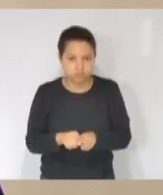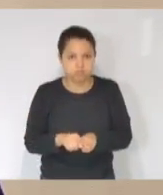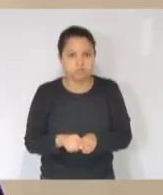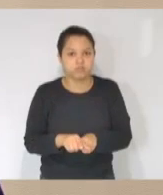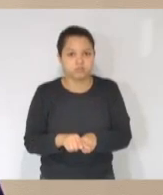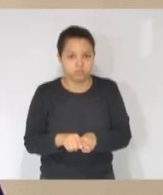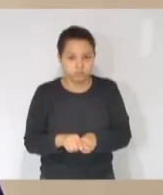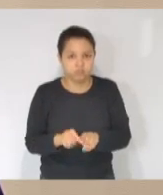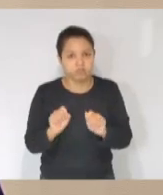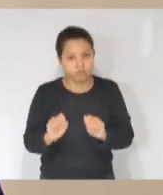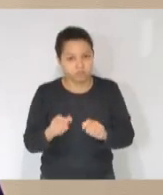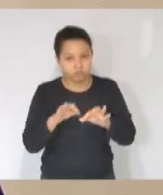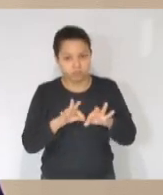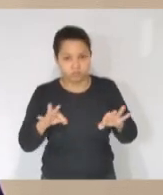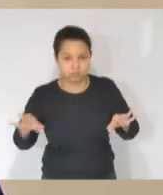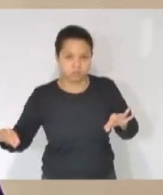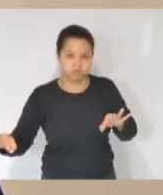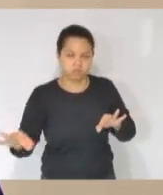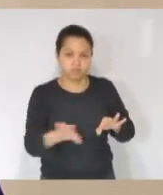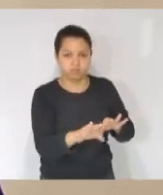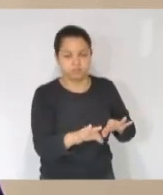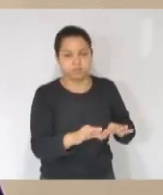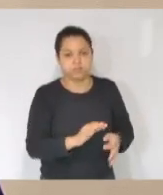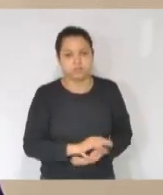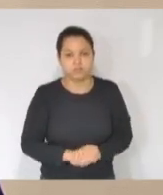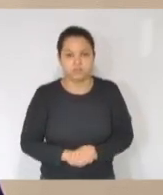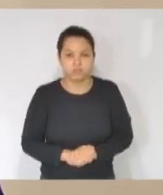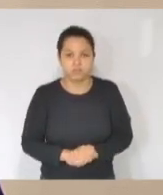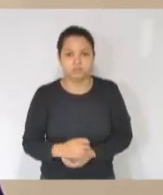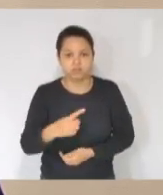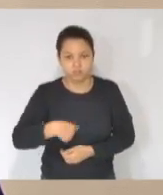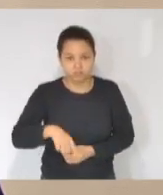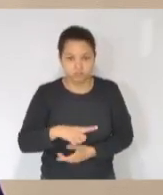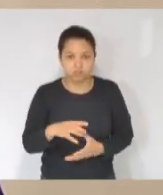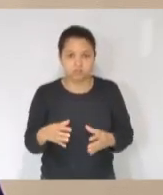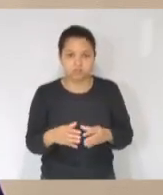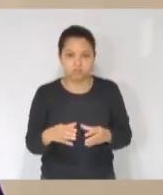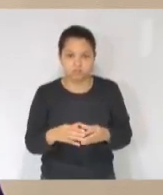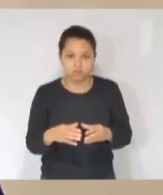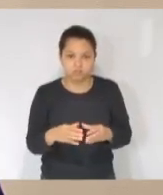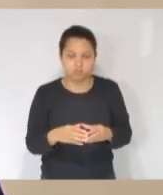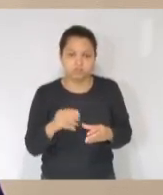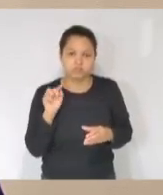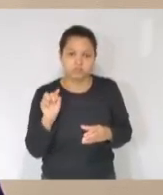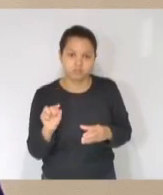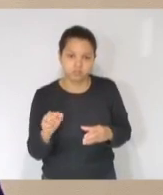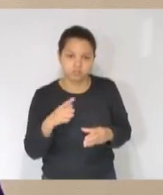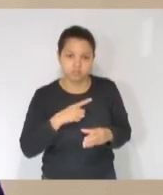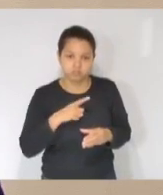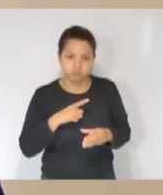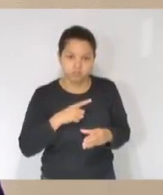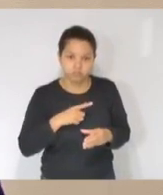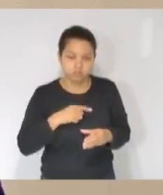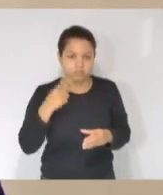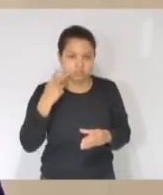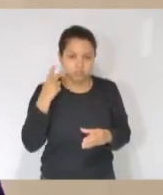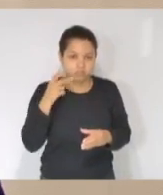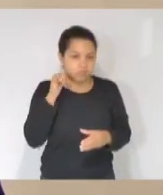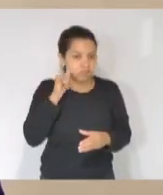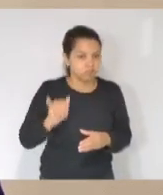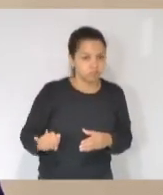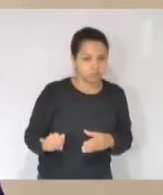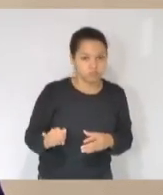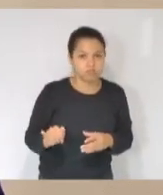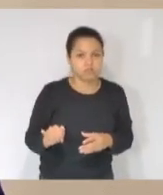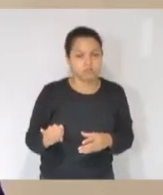de uma demarcação de terras. E nós constituímos um grupo bem interessante lá, que é um grupo apolítico, que trata